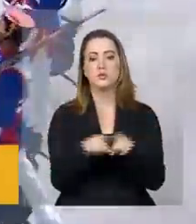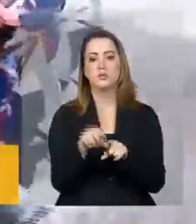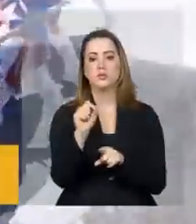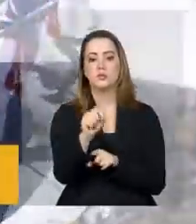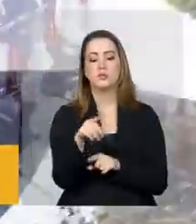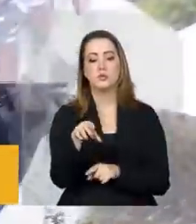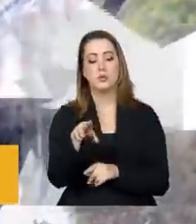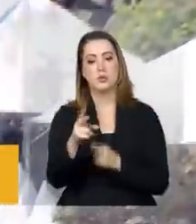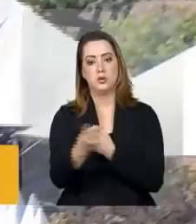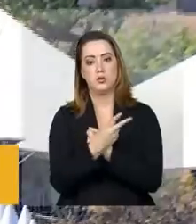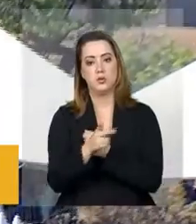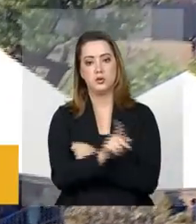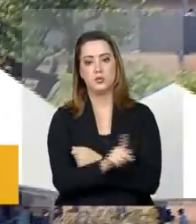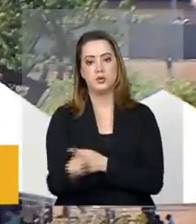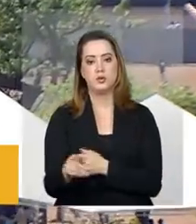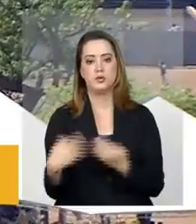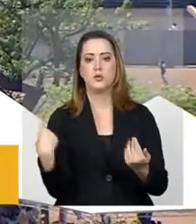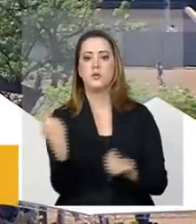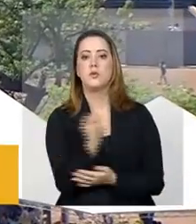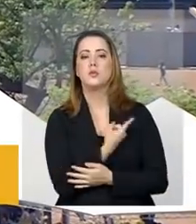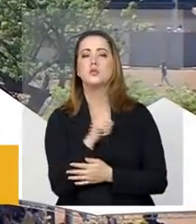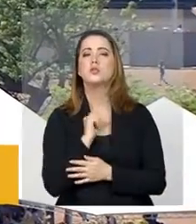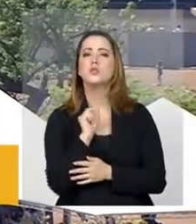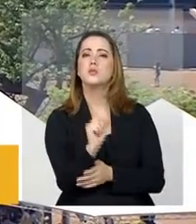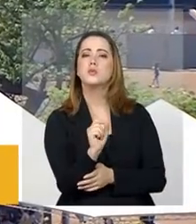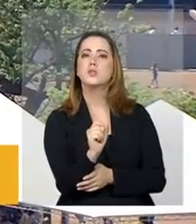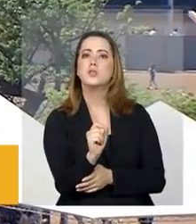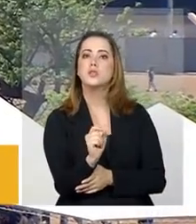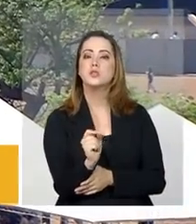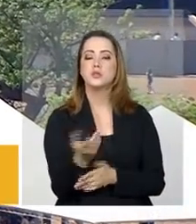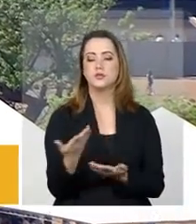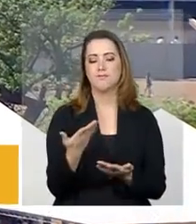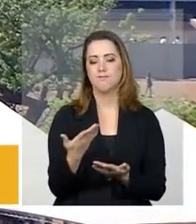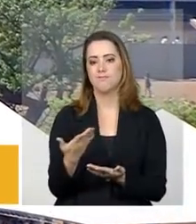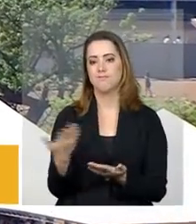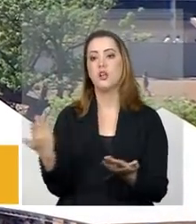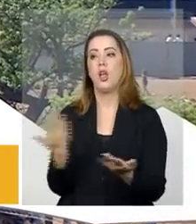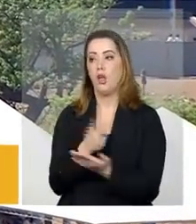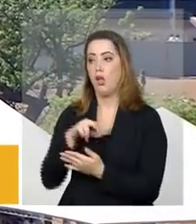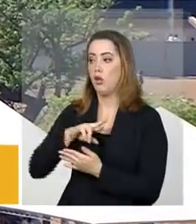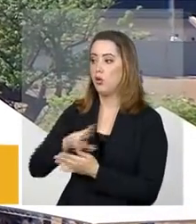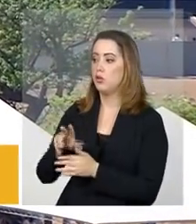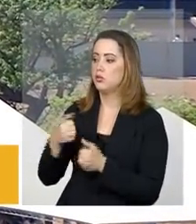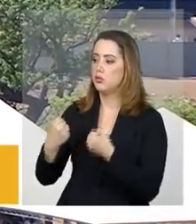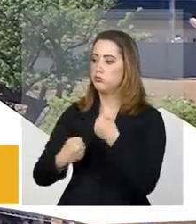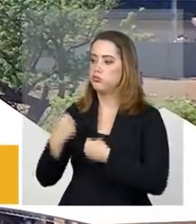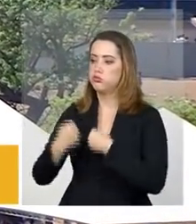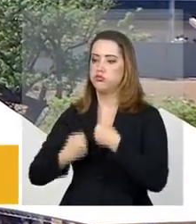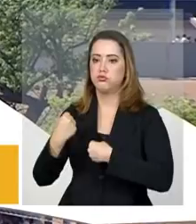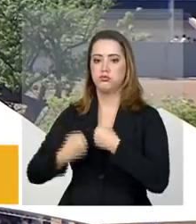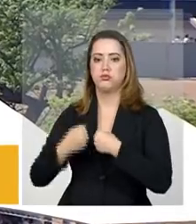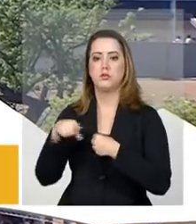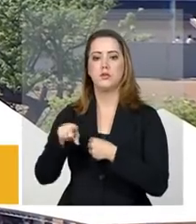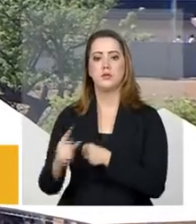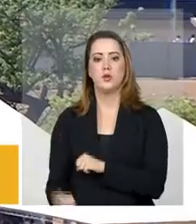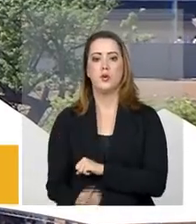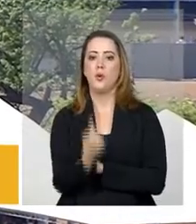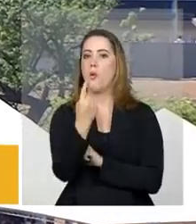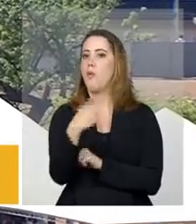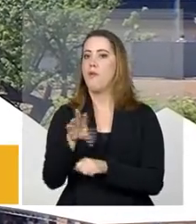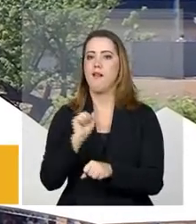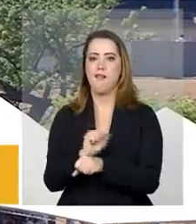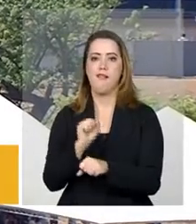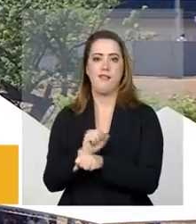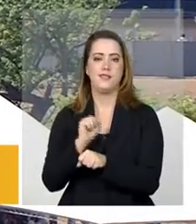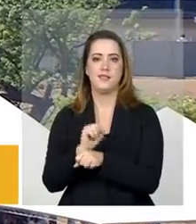que teremos agora? Agora passaremos para o desfile motorizado. E a próxima atração é uma das mais